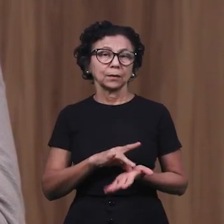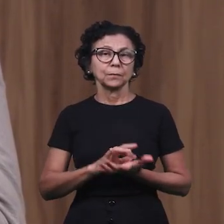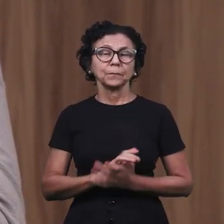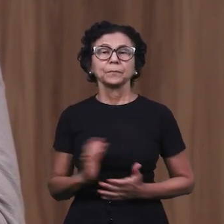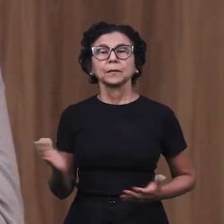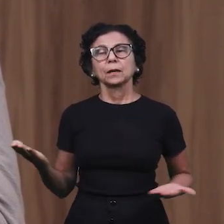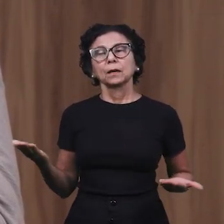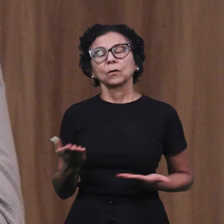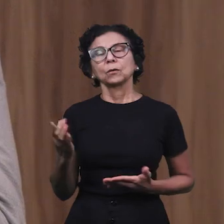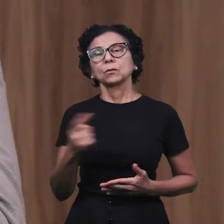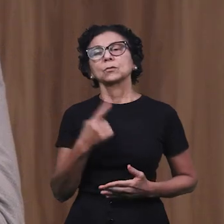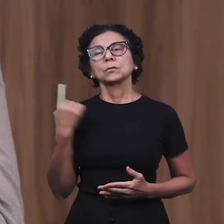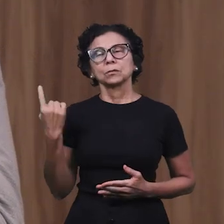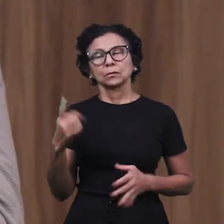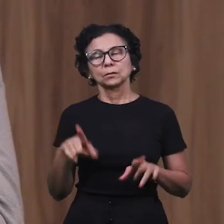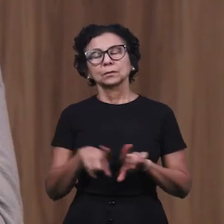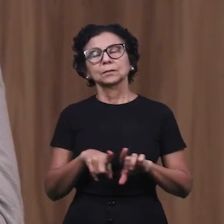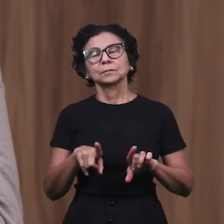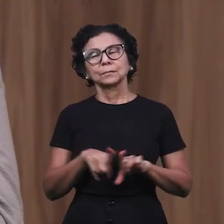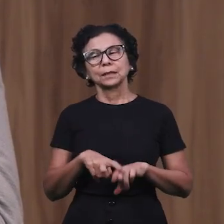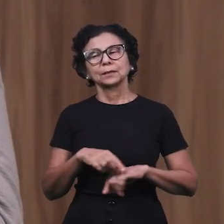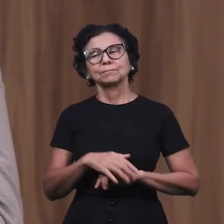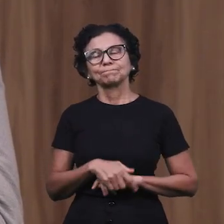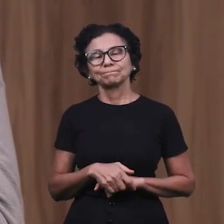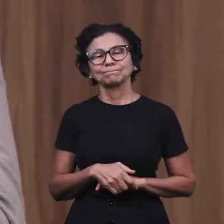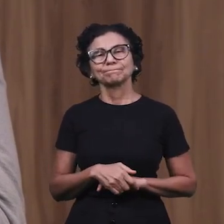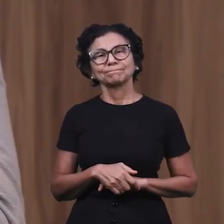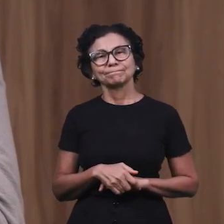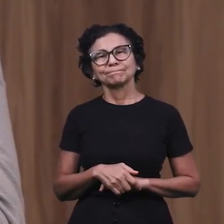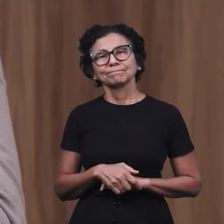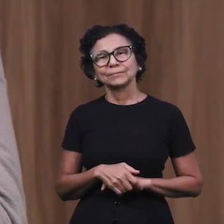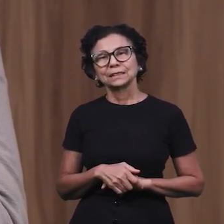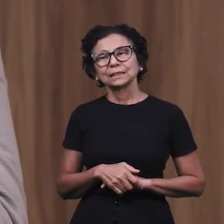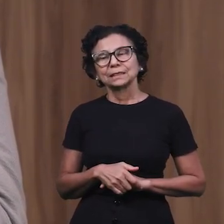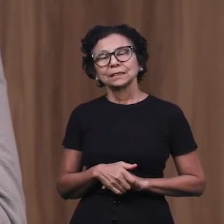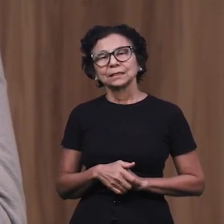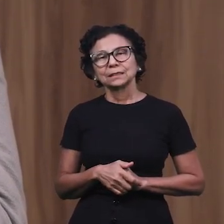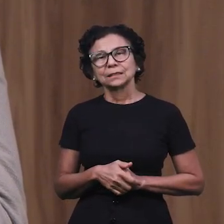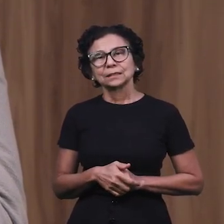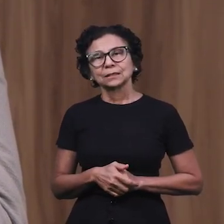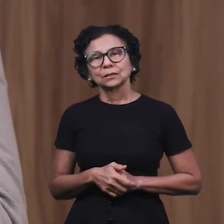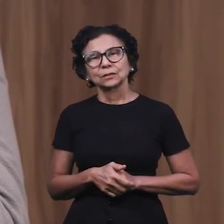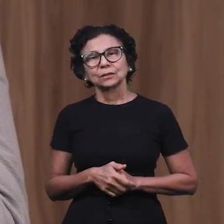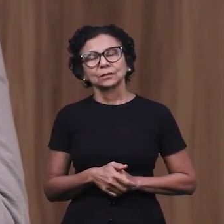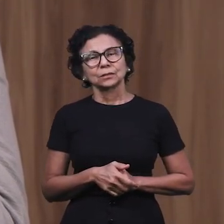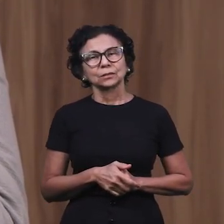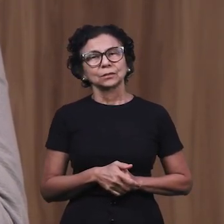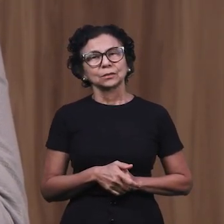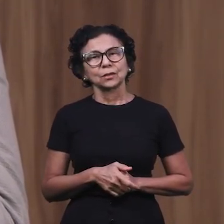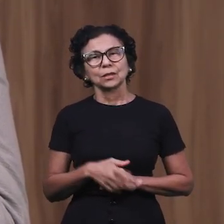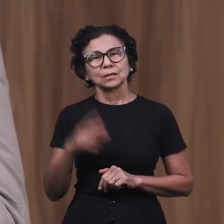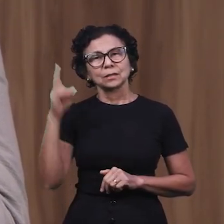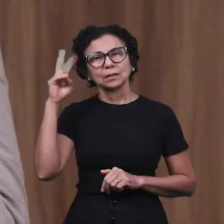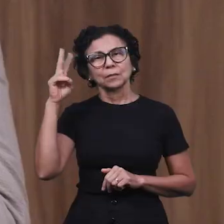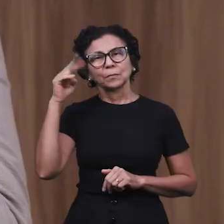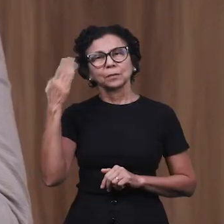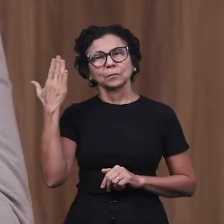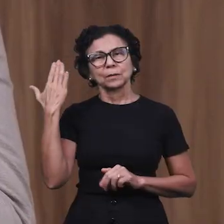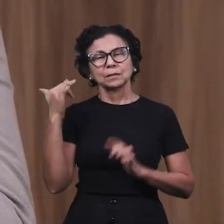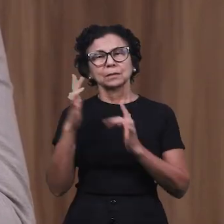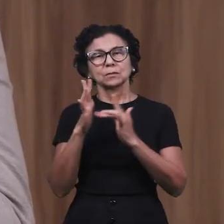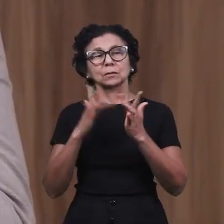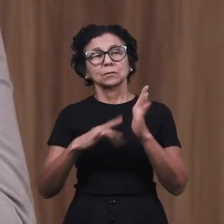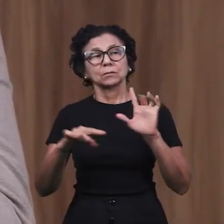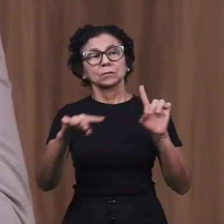quando reconhecemos o sacrifício de Jesus, né, e quando nos vemos num banquete,